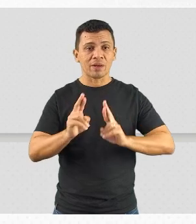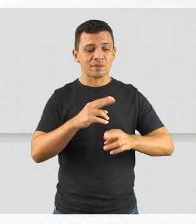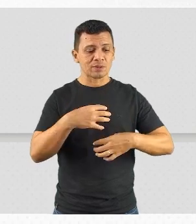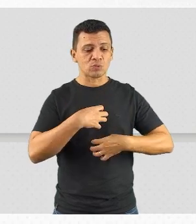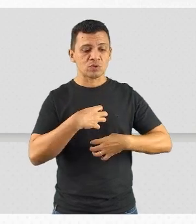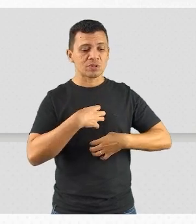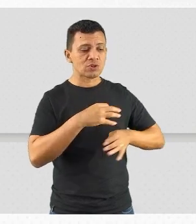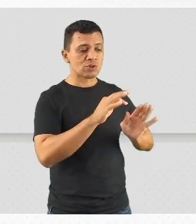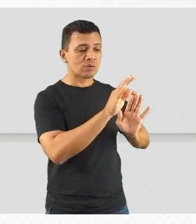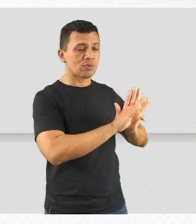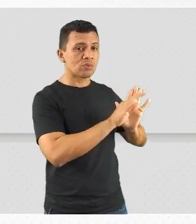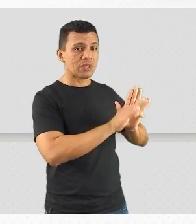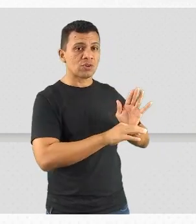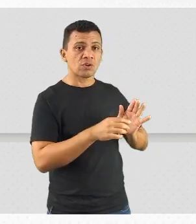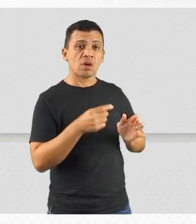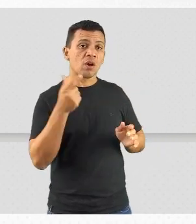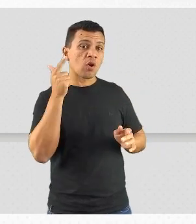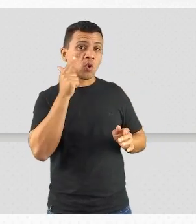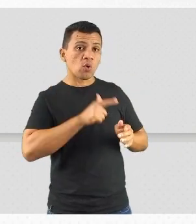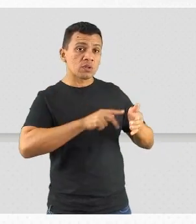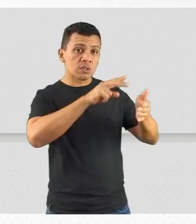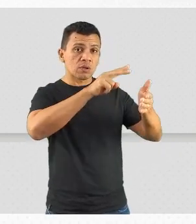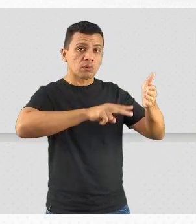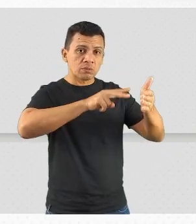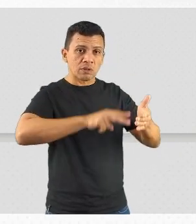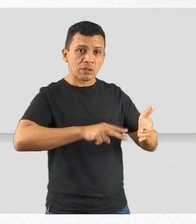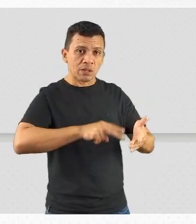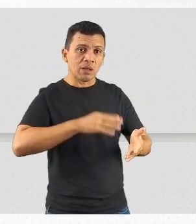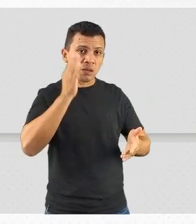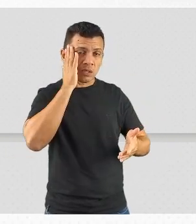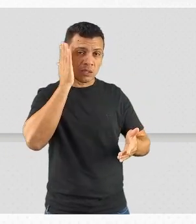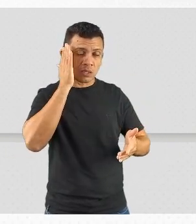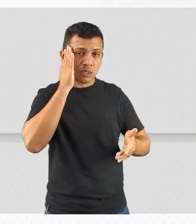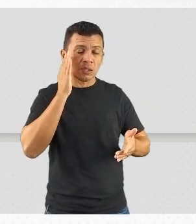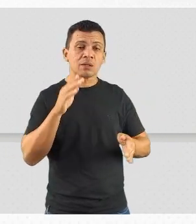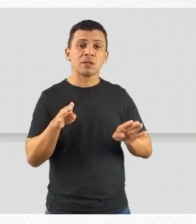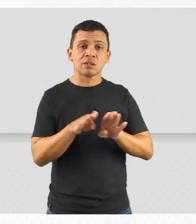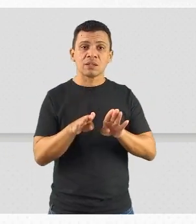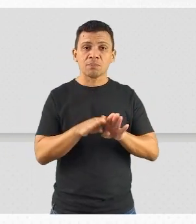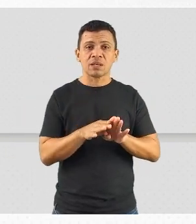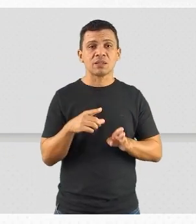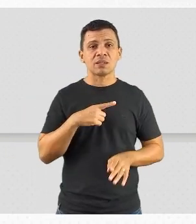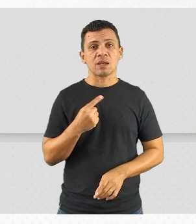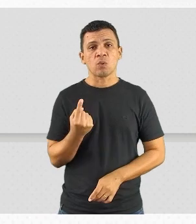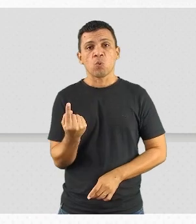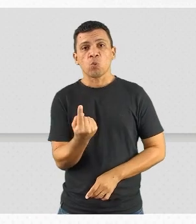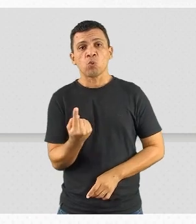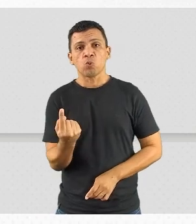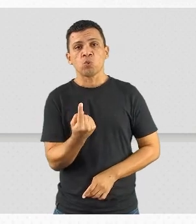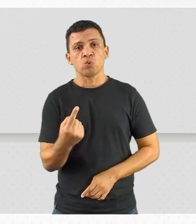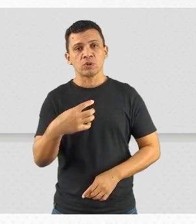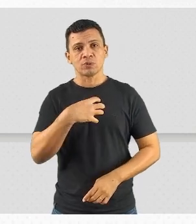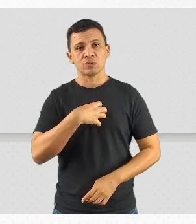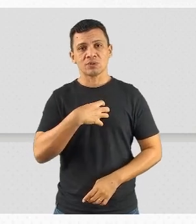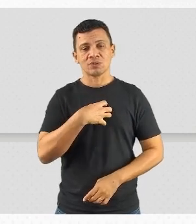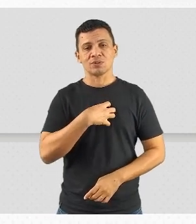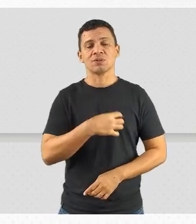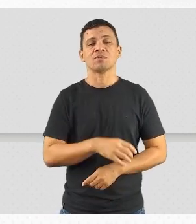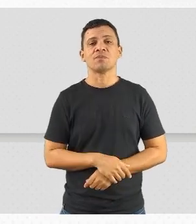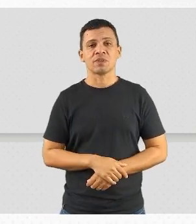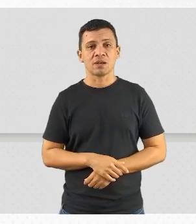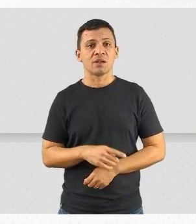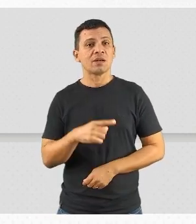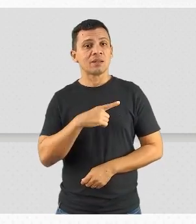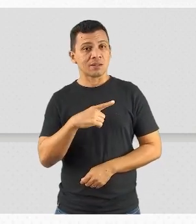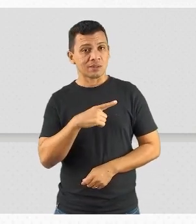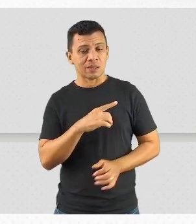para que eu consiga fazer a leitura do texto como um todo e ele apresente uma unidade de sentido. Se o texto apresentar